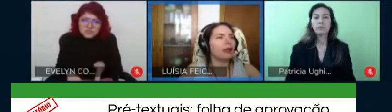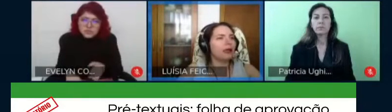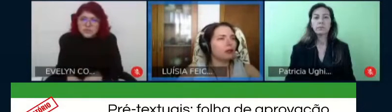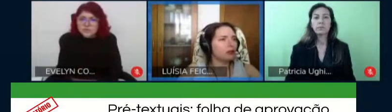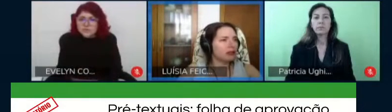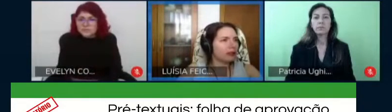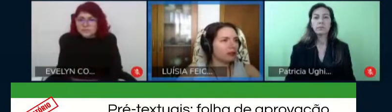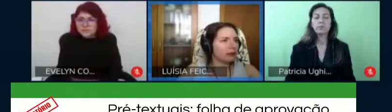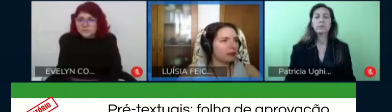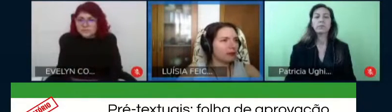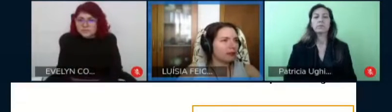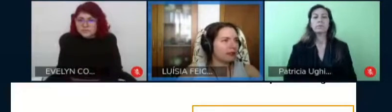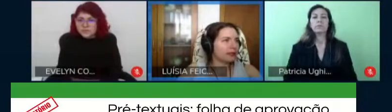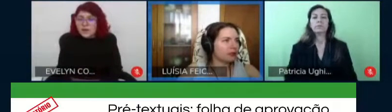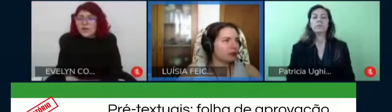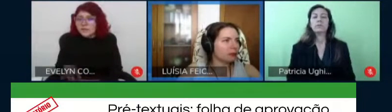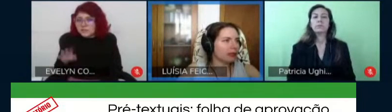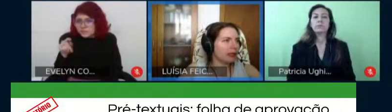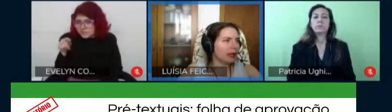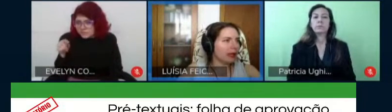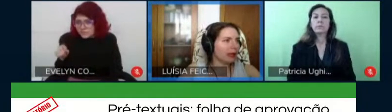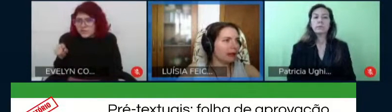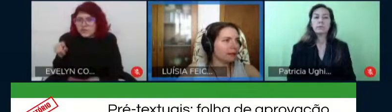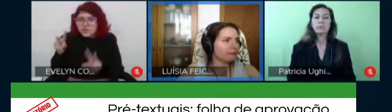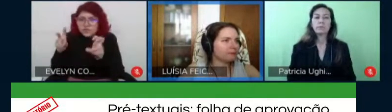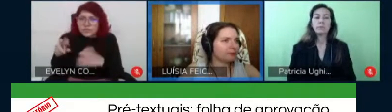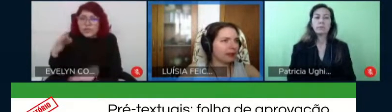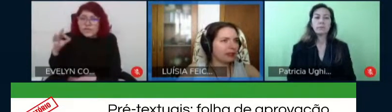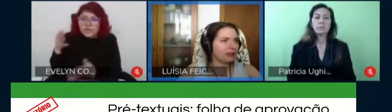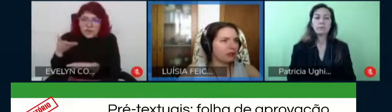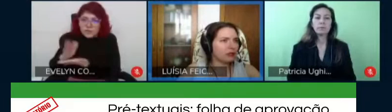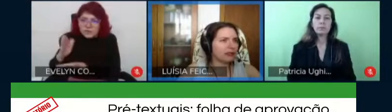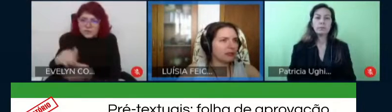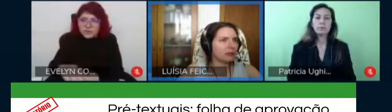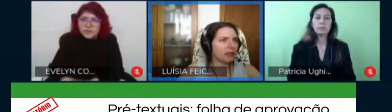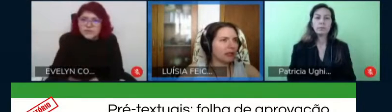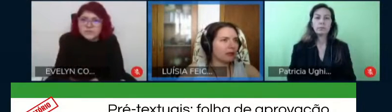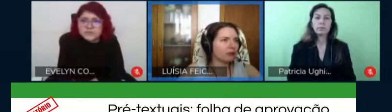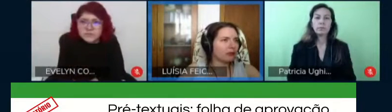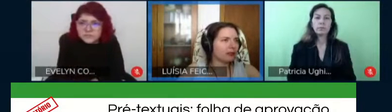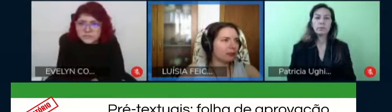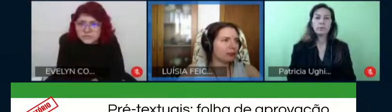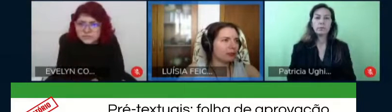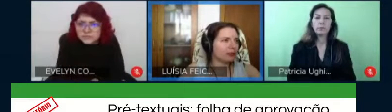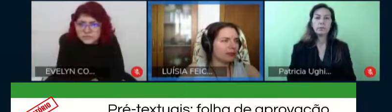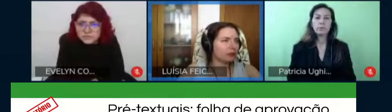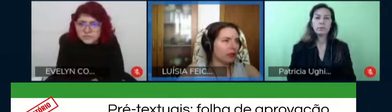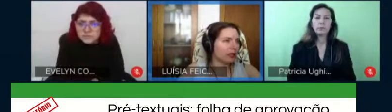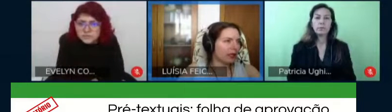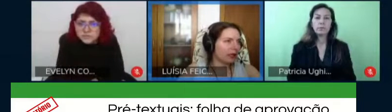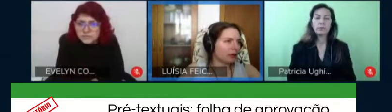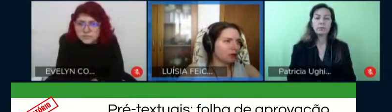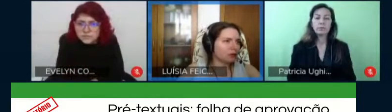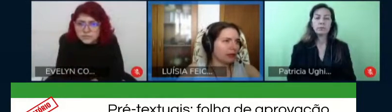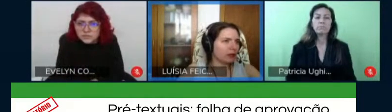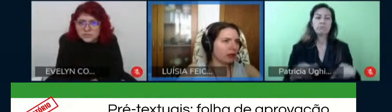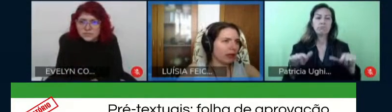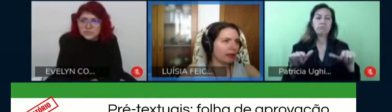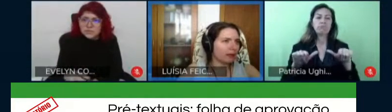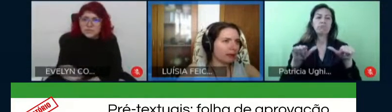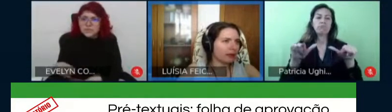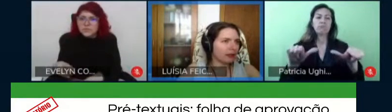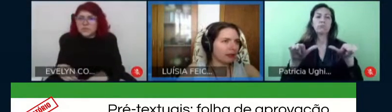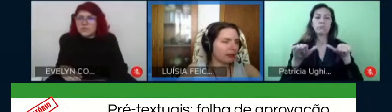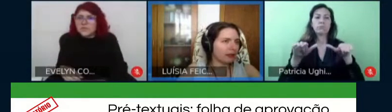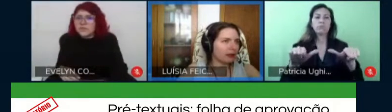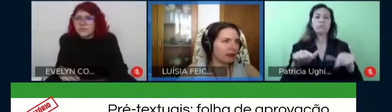Aqui, ó. O que eu queria contar para vocês é sobre a titulação, porque a folha de aprovação, quando tu vai